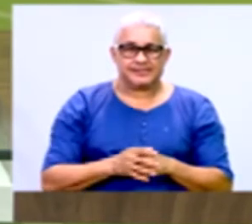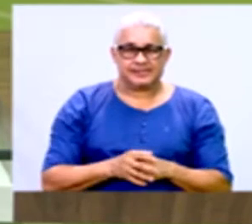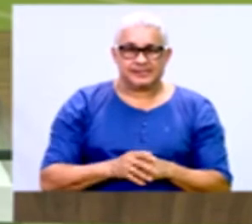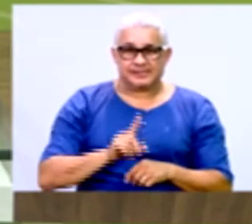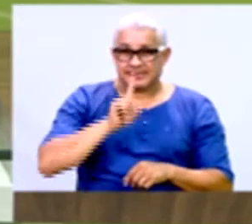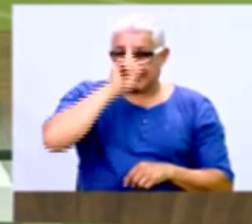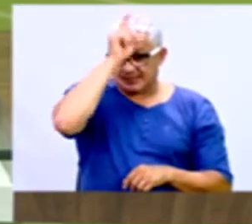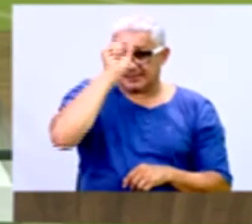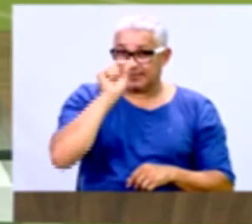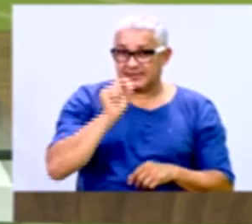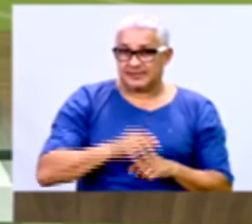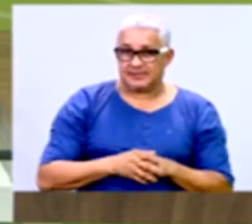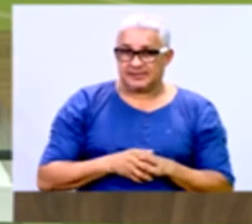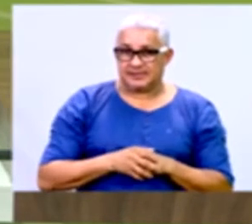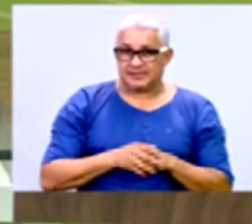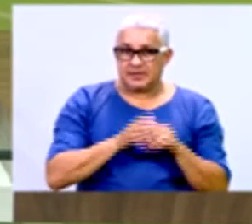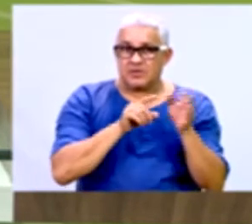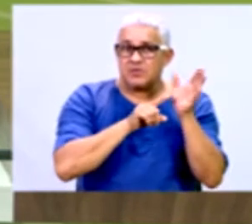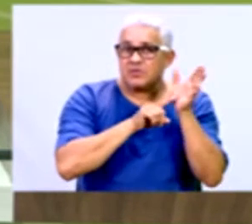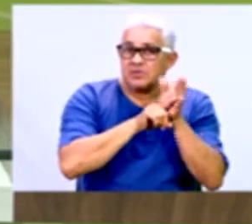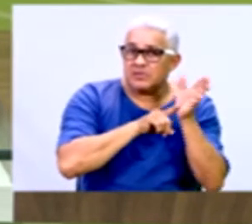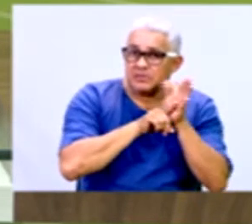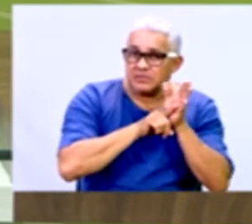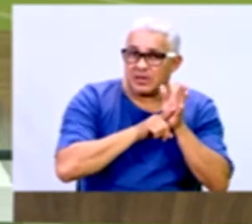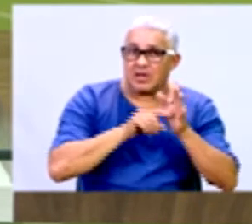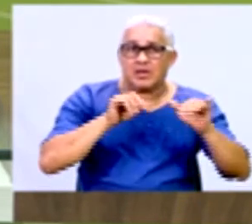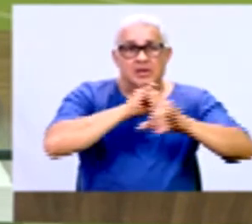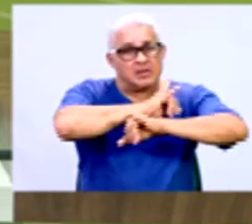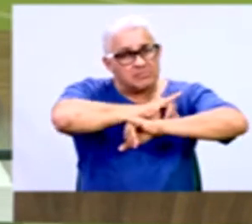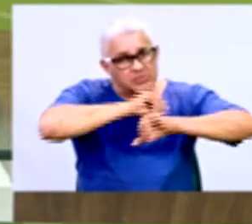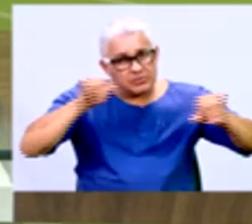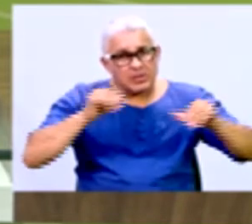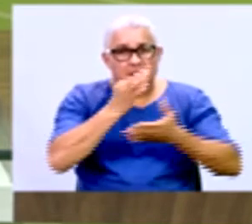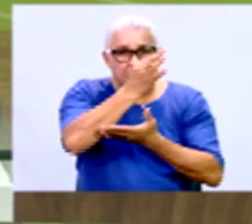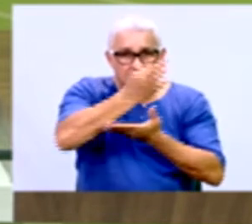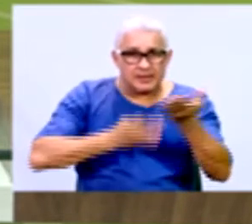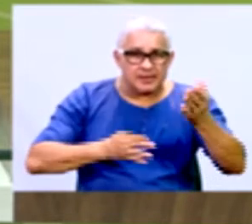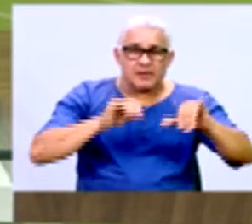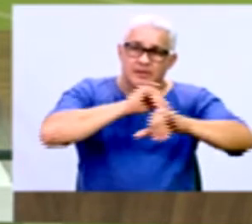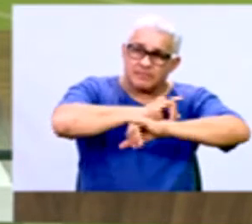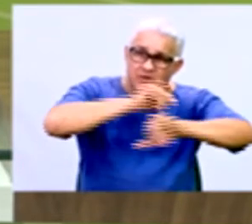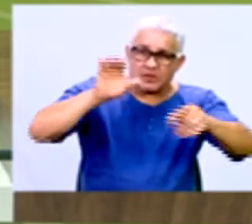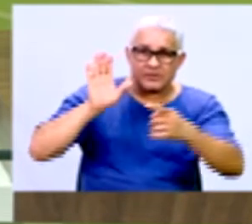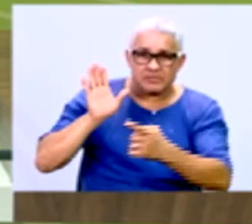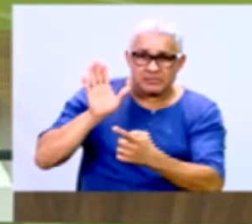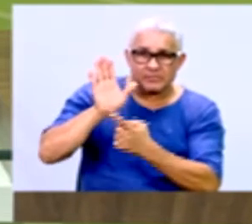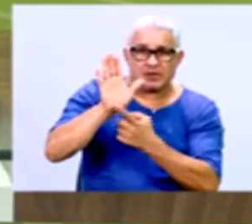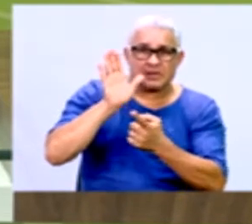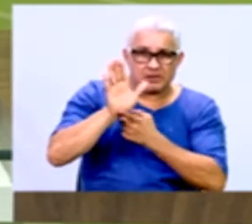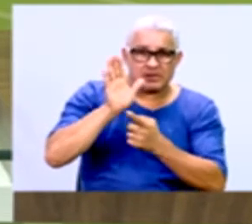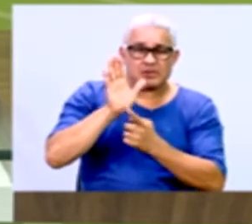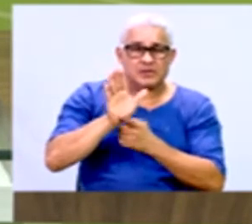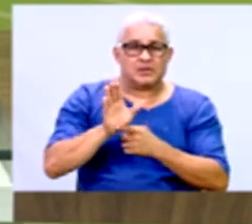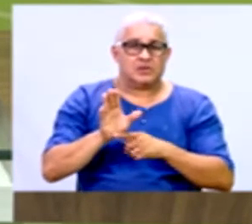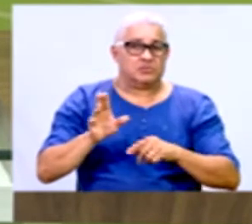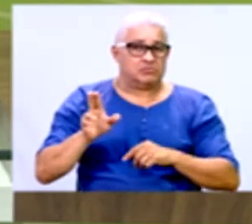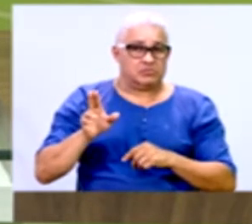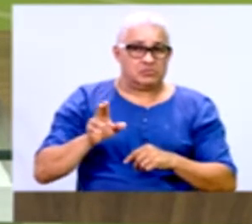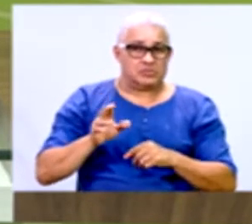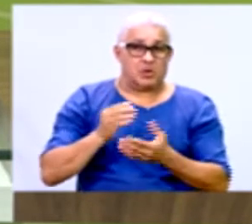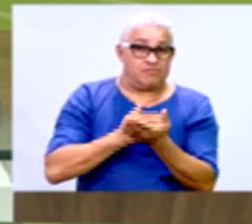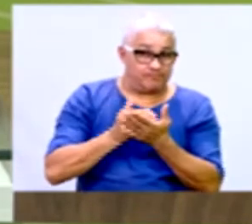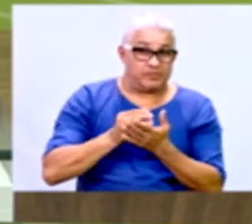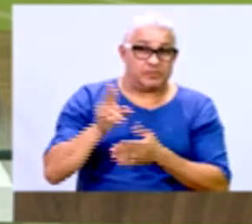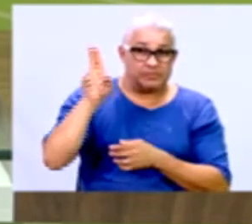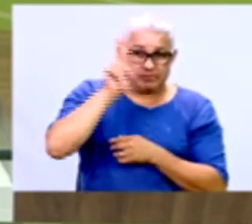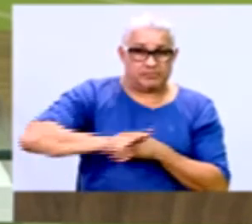ideia de consultas, e sim de publicação de textos mesmo, né? A partir do momento que passou-se a utilizar a